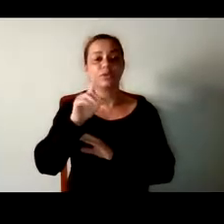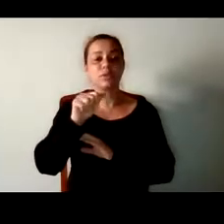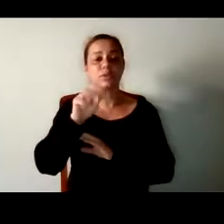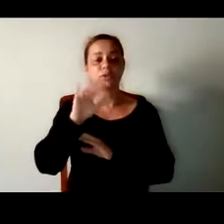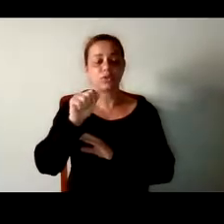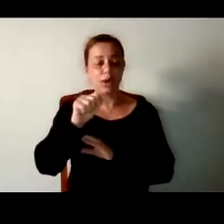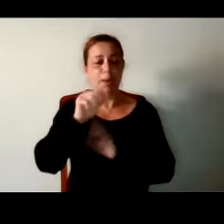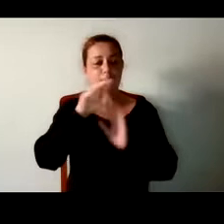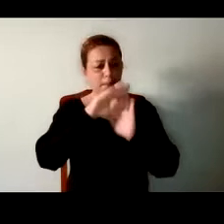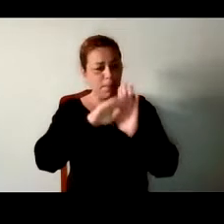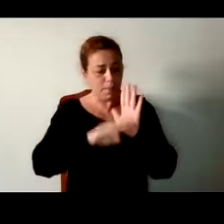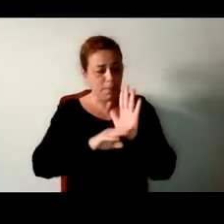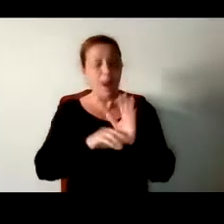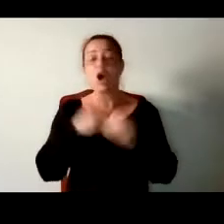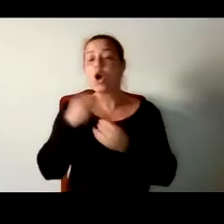Como vai funcionar essa técnica?